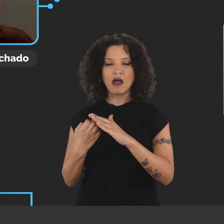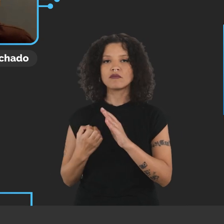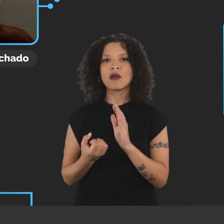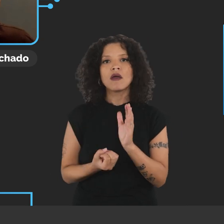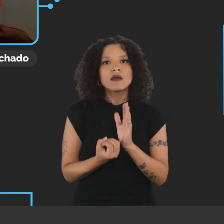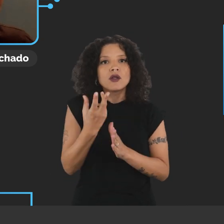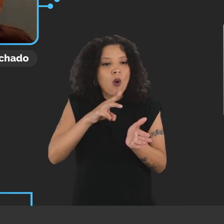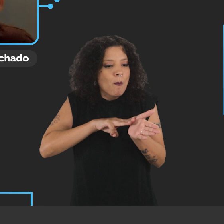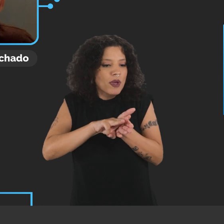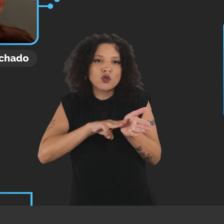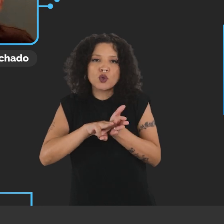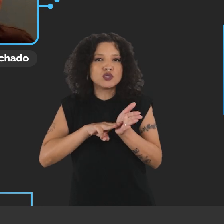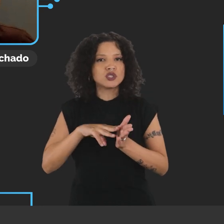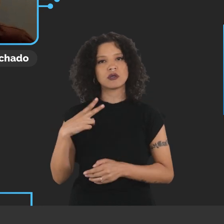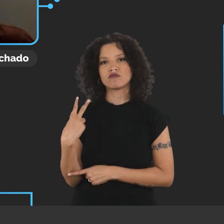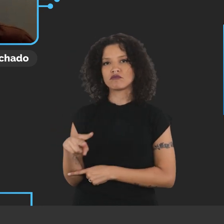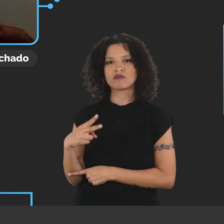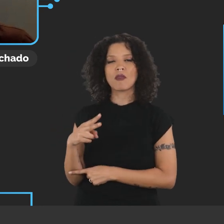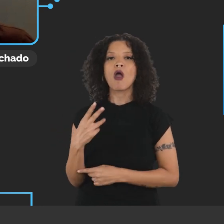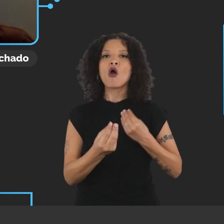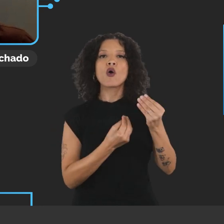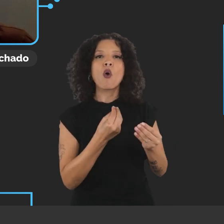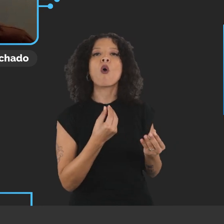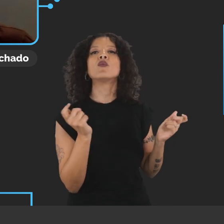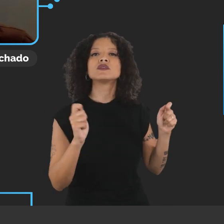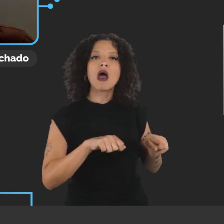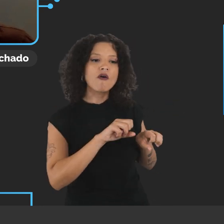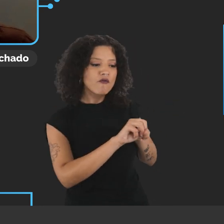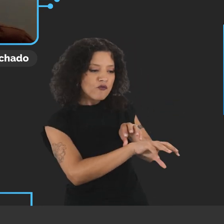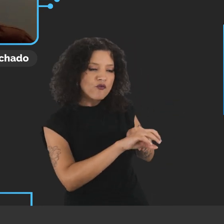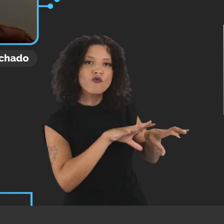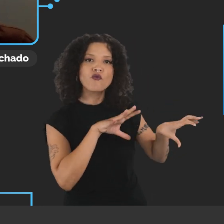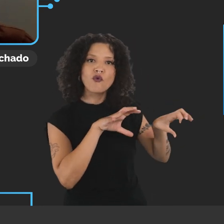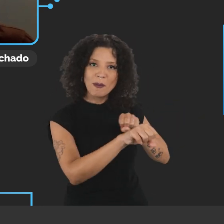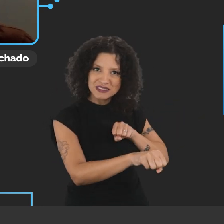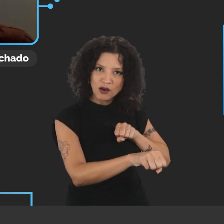uma metodologia própria para essas formações,